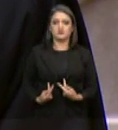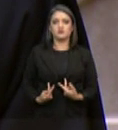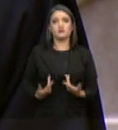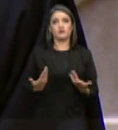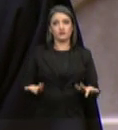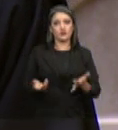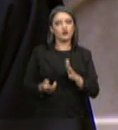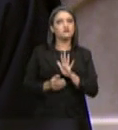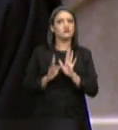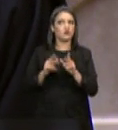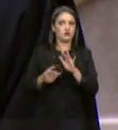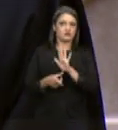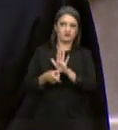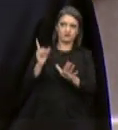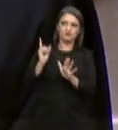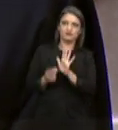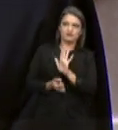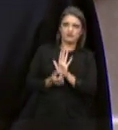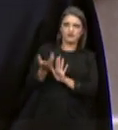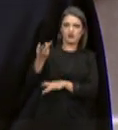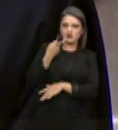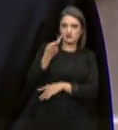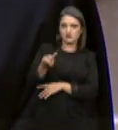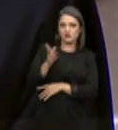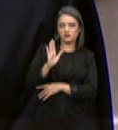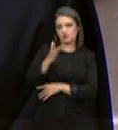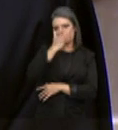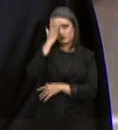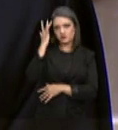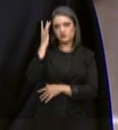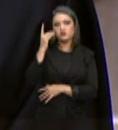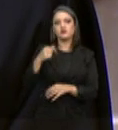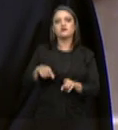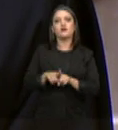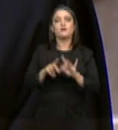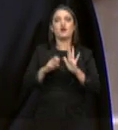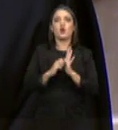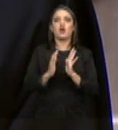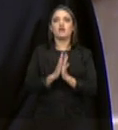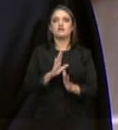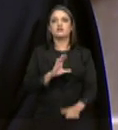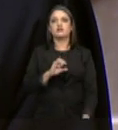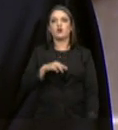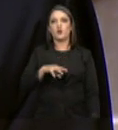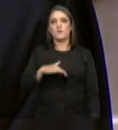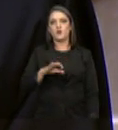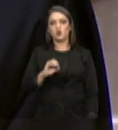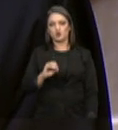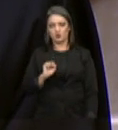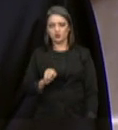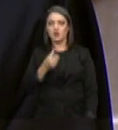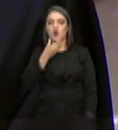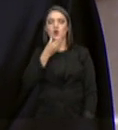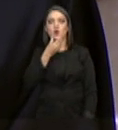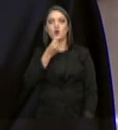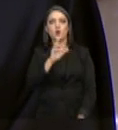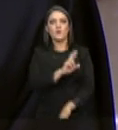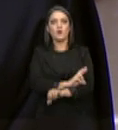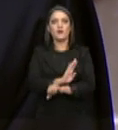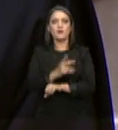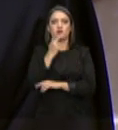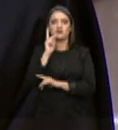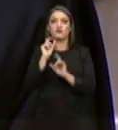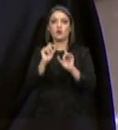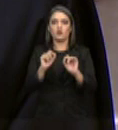muitos outros já foi dito inclusive hoje na oração dos moços nosso homenageado afirmou na missão